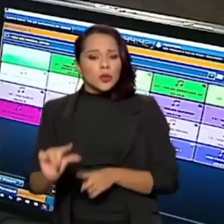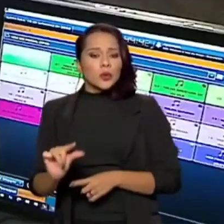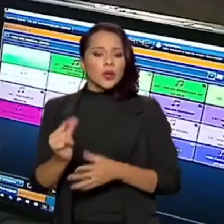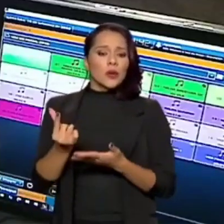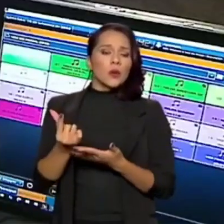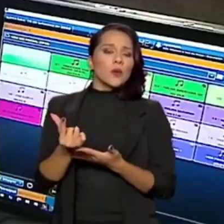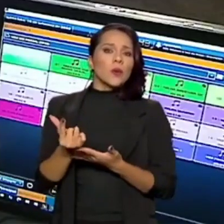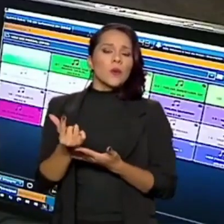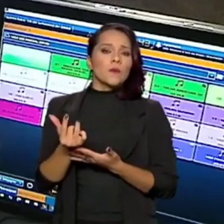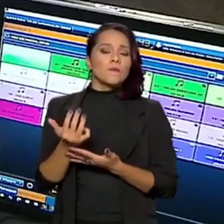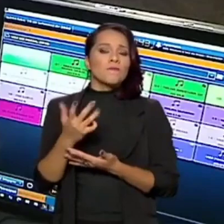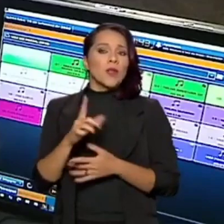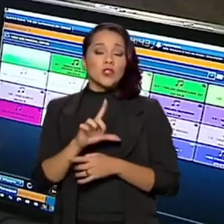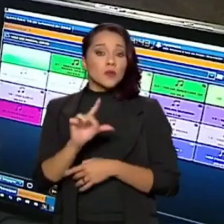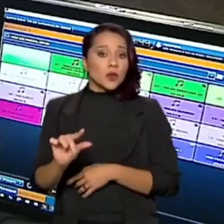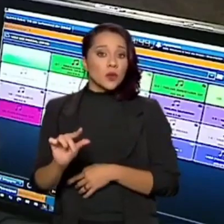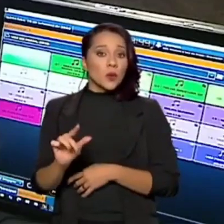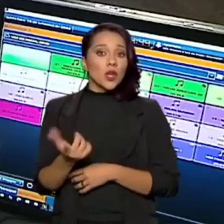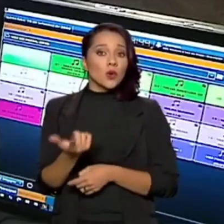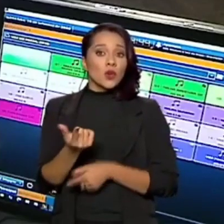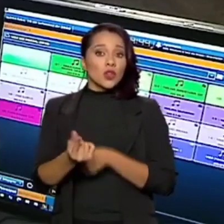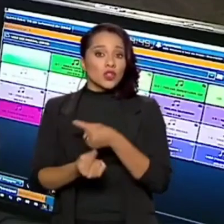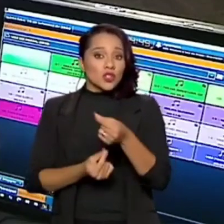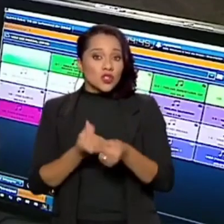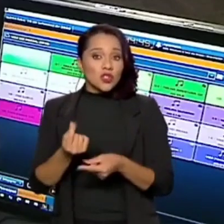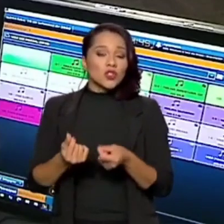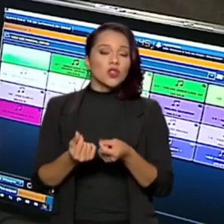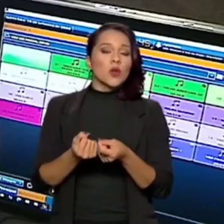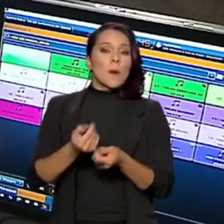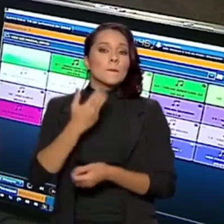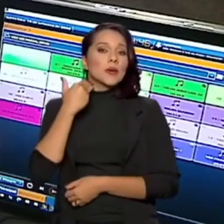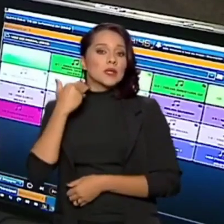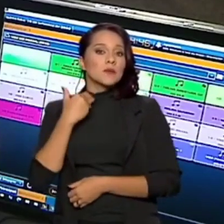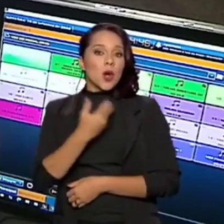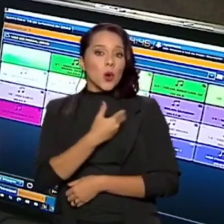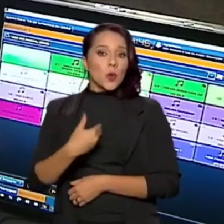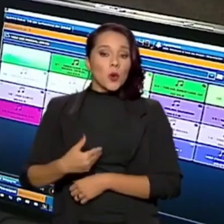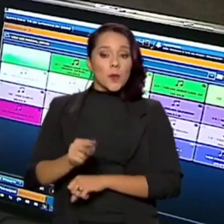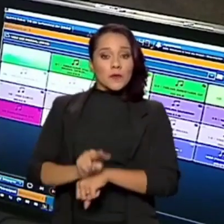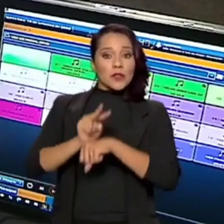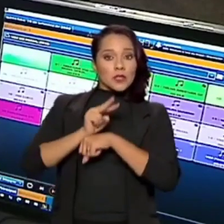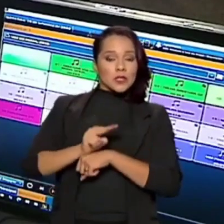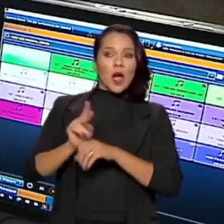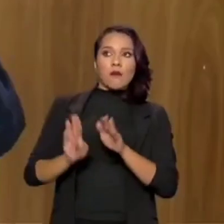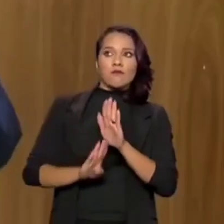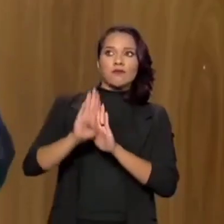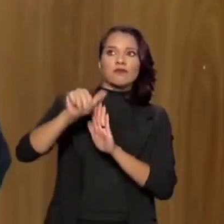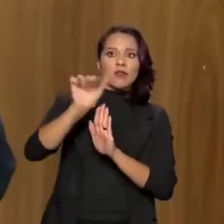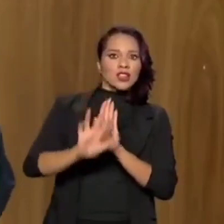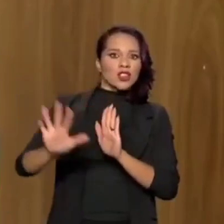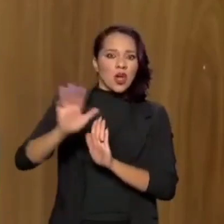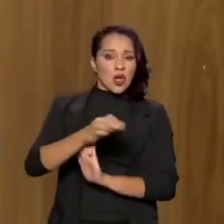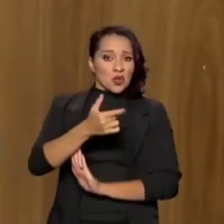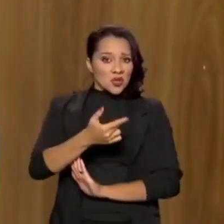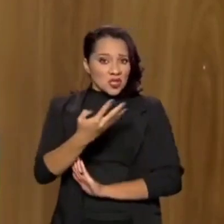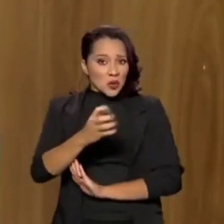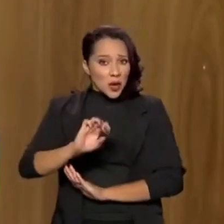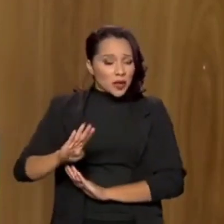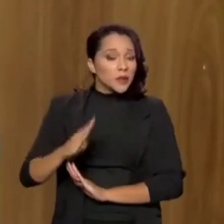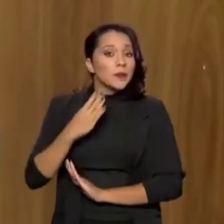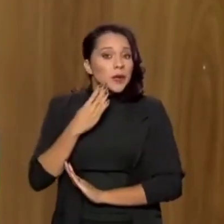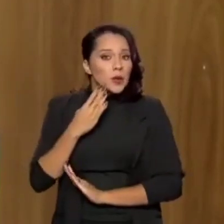reduzimos os recursos que esses grandes bancos públicos usavam para financiar os campeões nacionais, 240